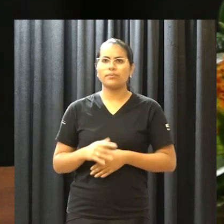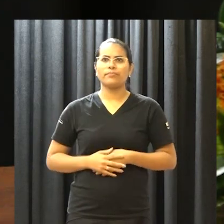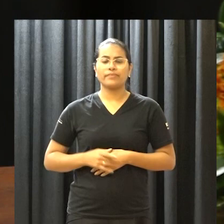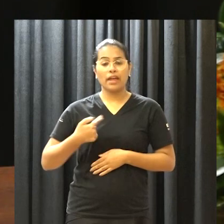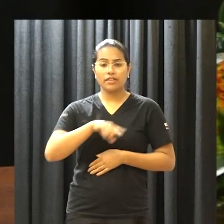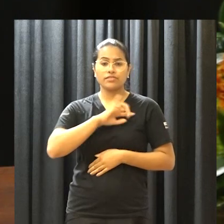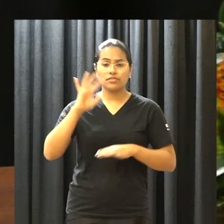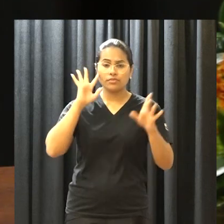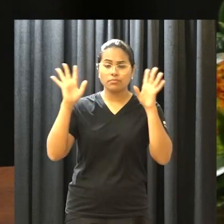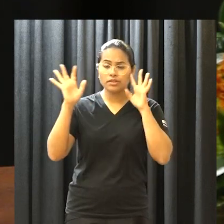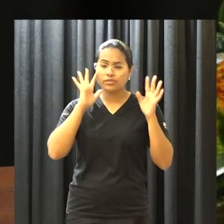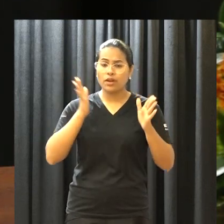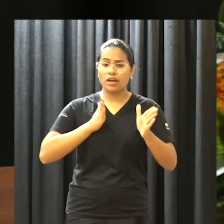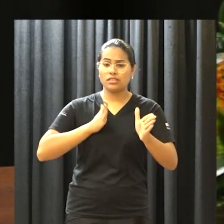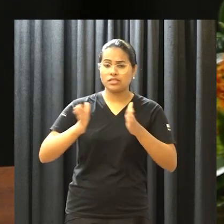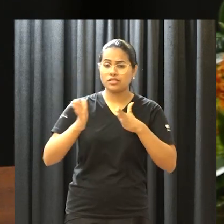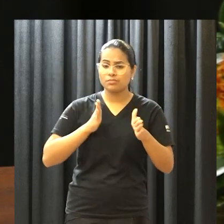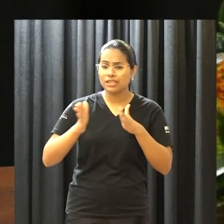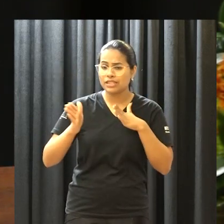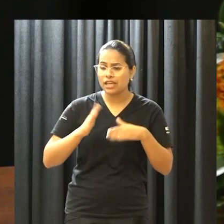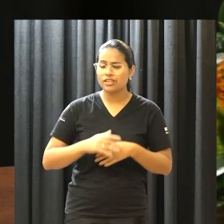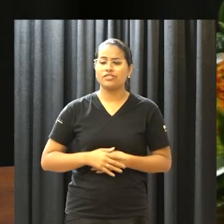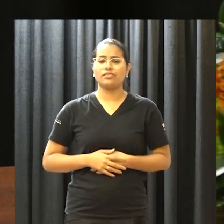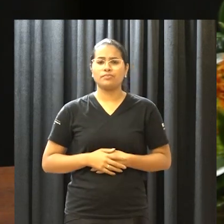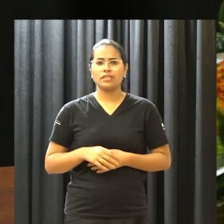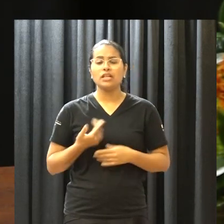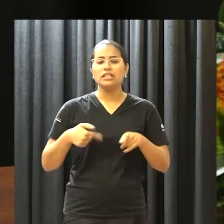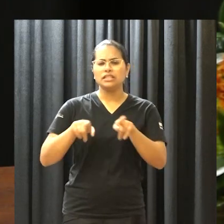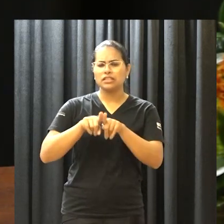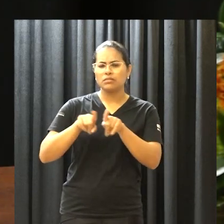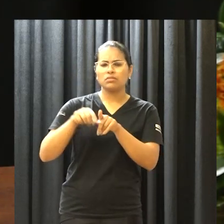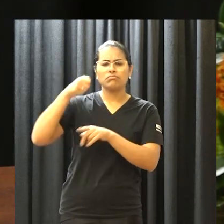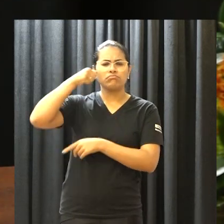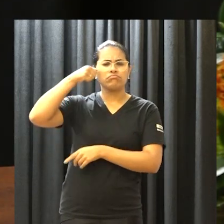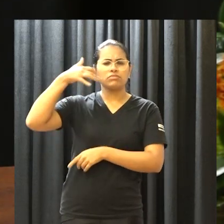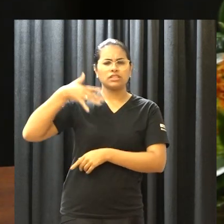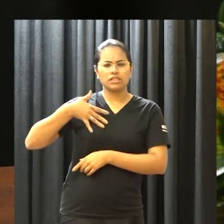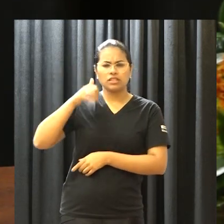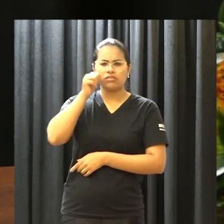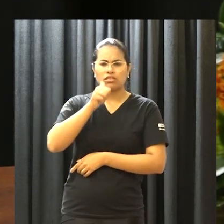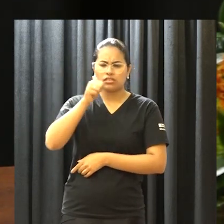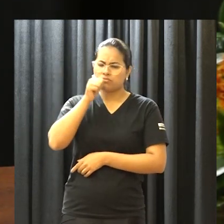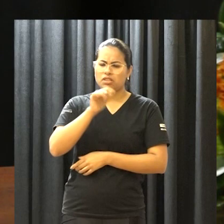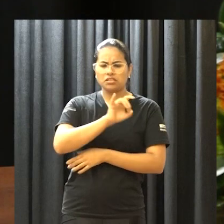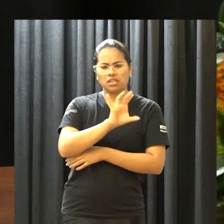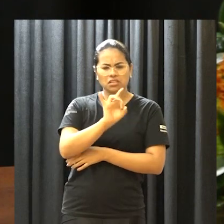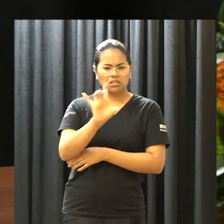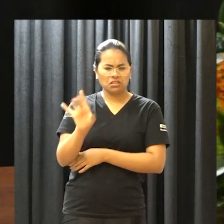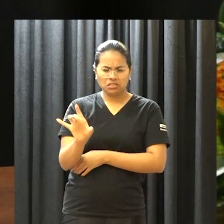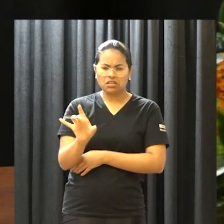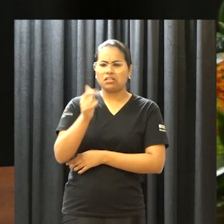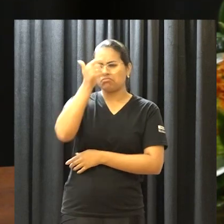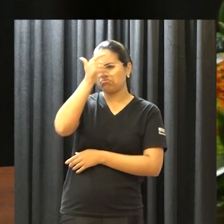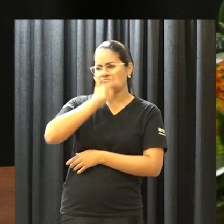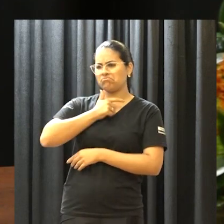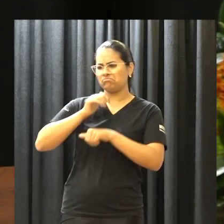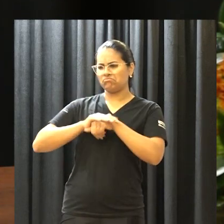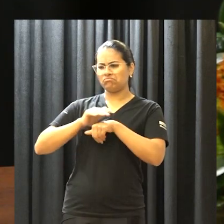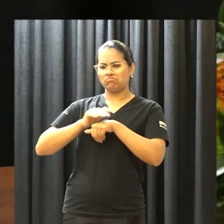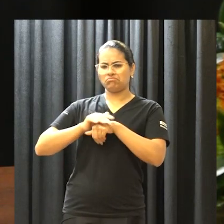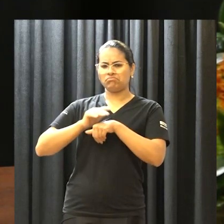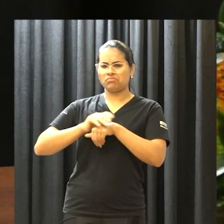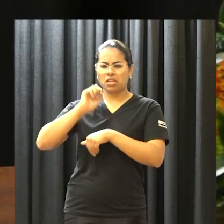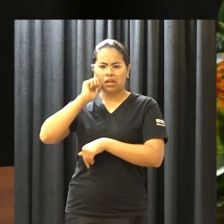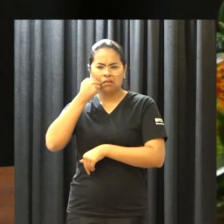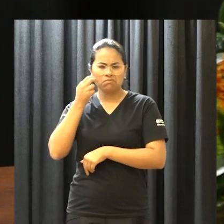acessibilidade. As descrições das mulheres foram realizadas de acordo com as autodescrições de cada uma delas. A fim de tornar acessíveis